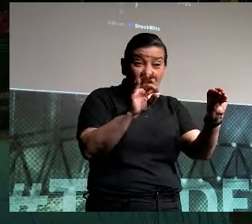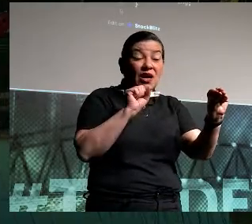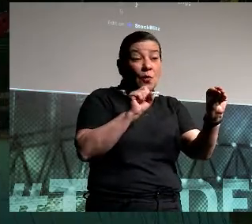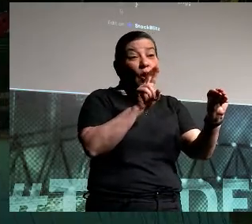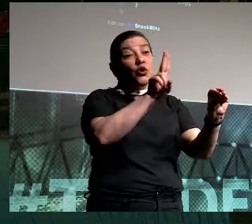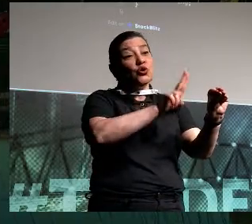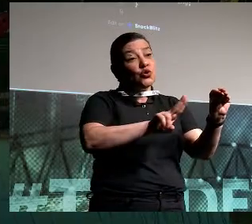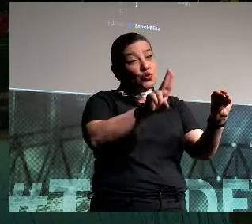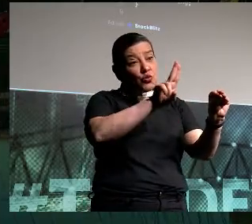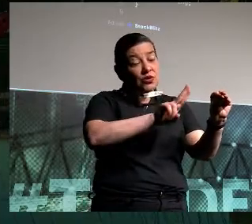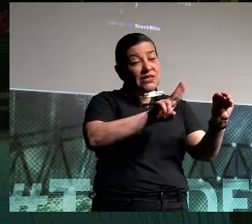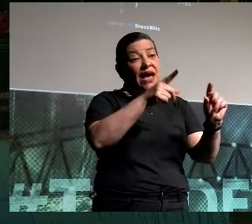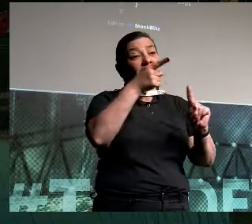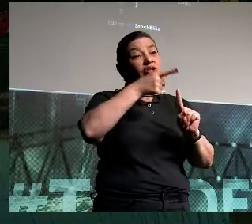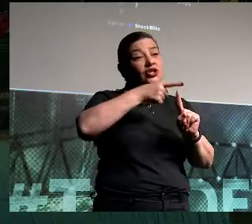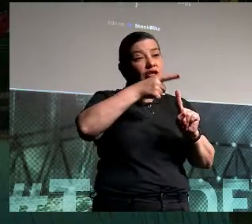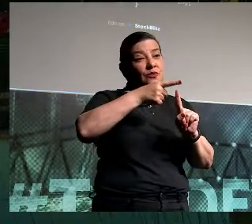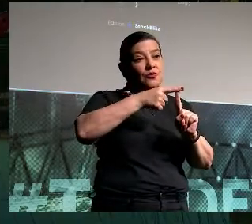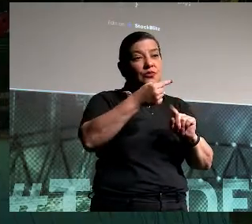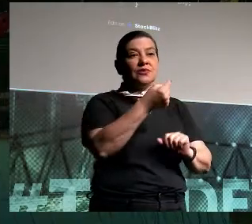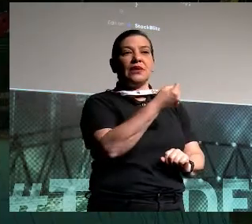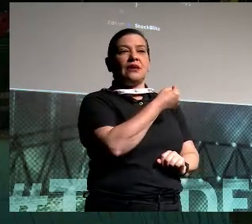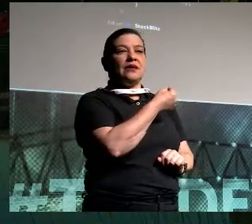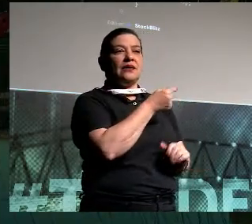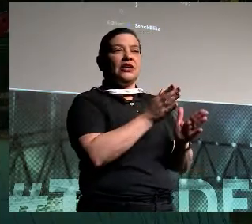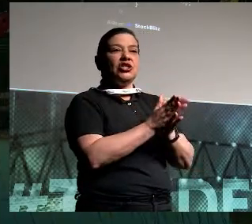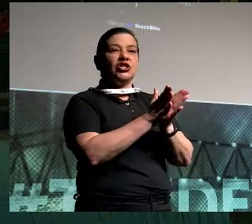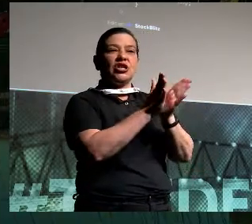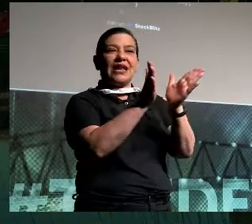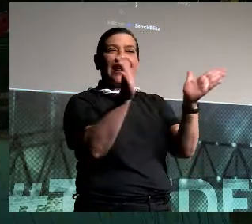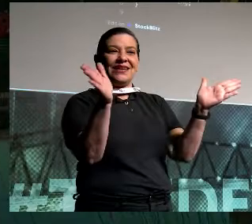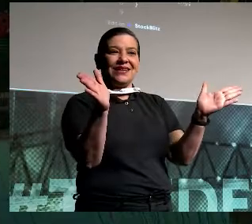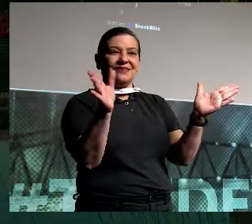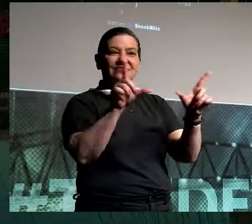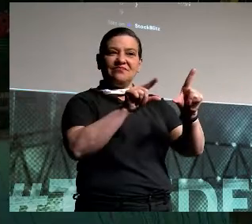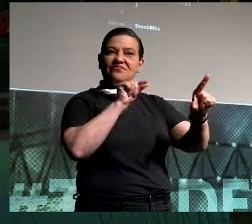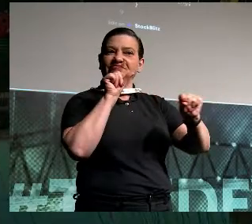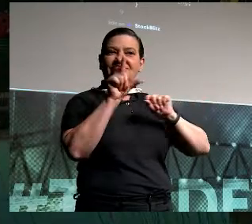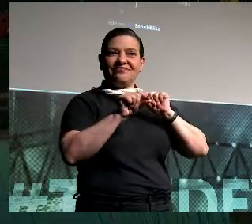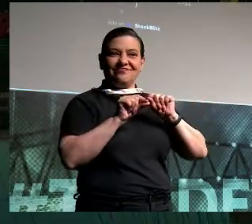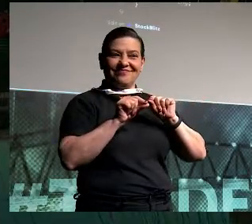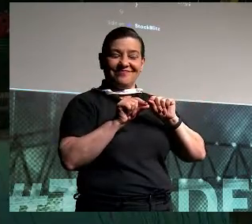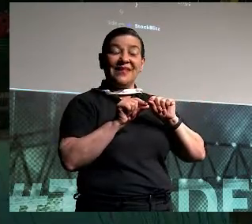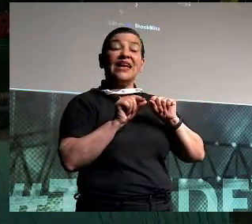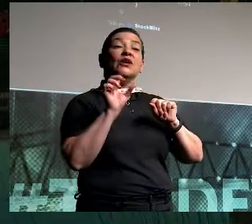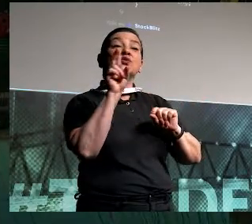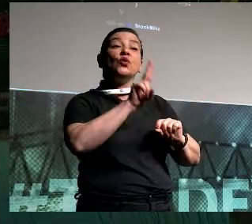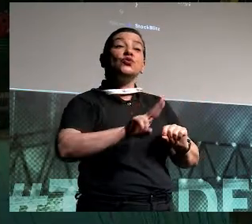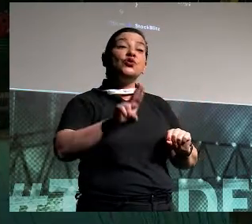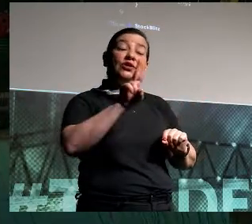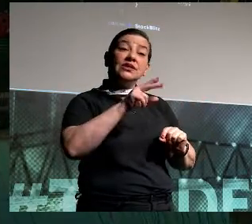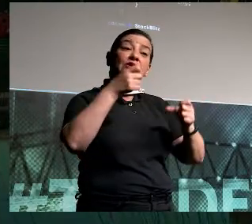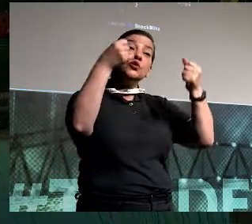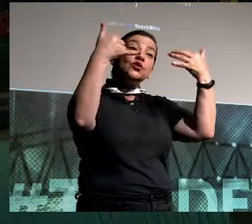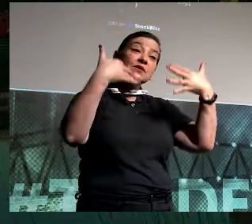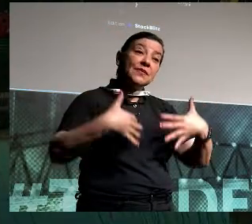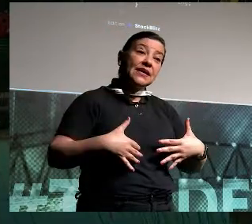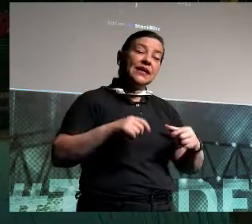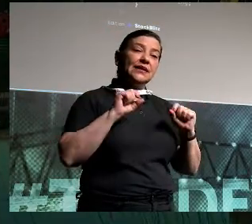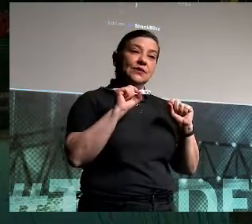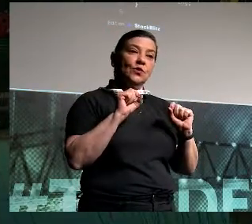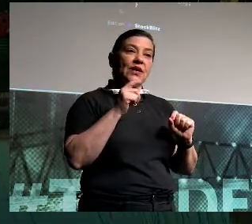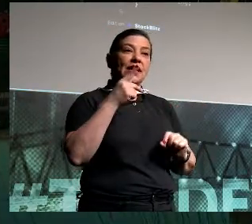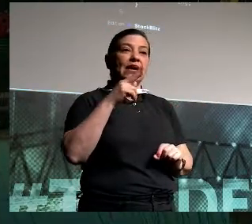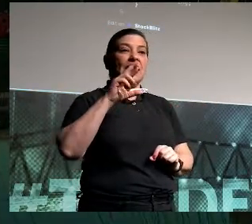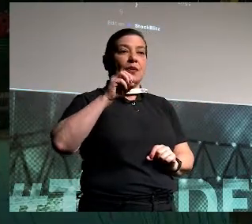do data, que é esse generics aqui da classe mais genérico. Tá? E eu estou utilizando, eu estou falando que a promise ela